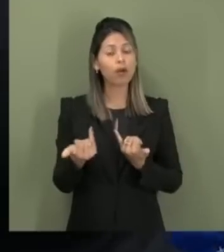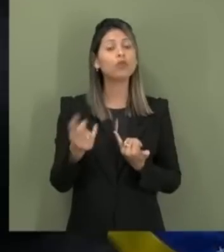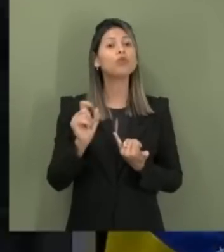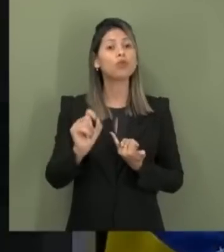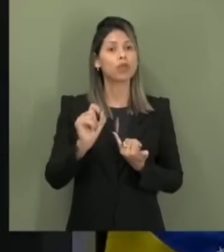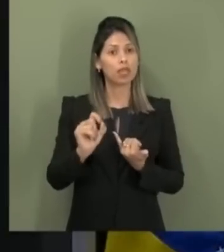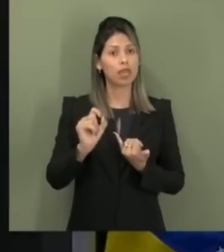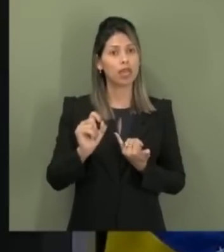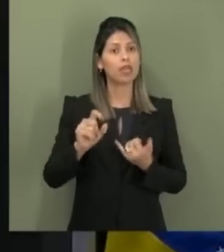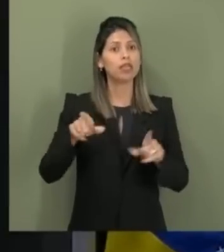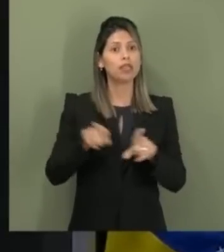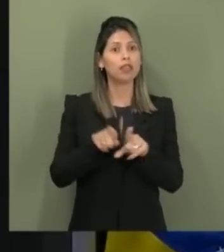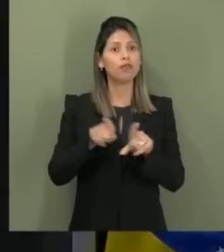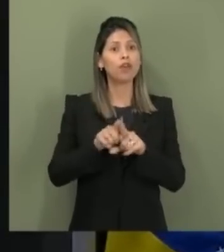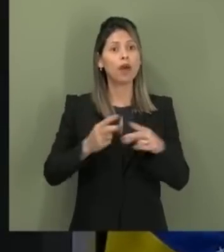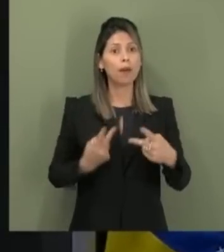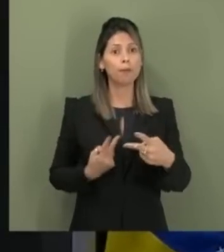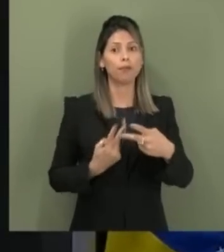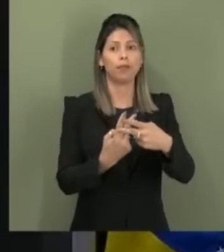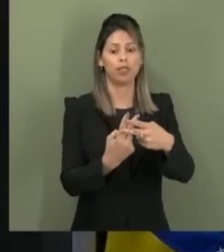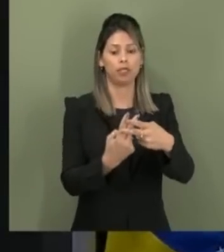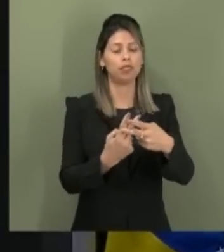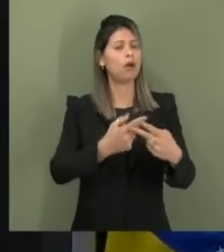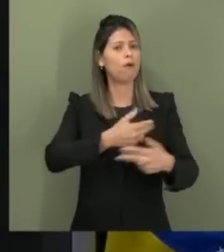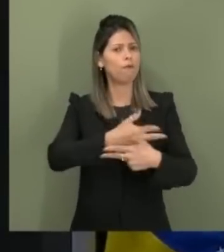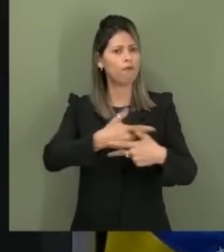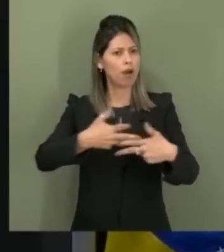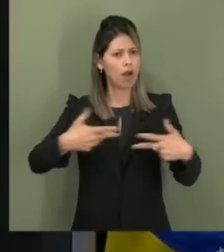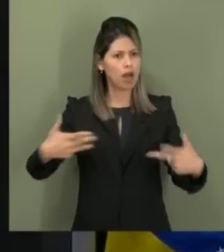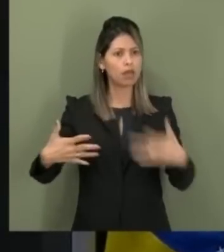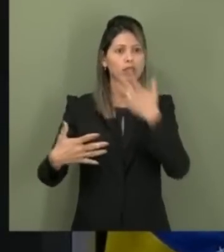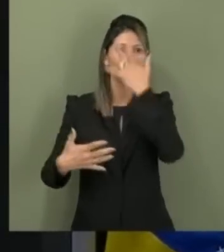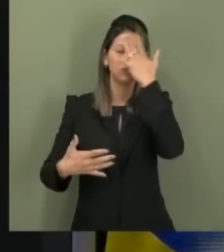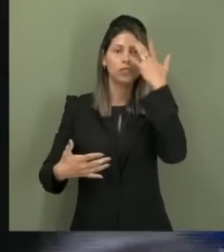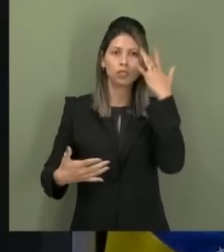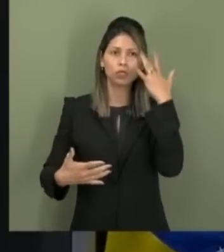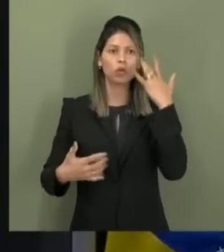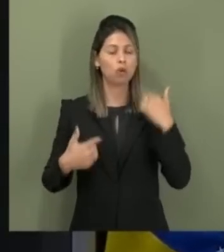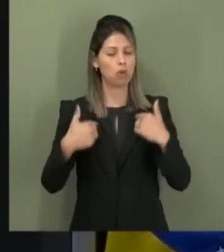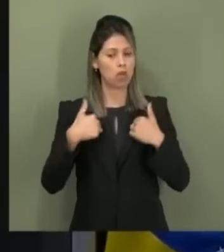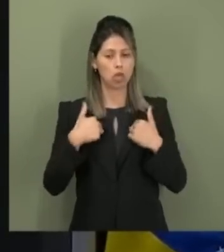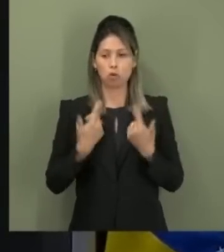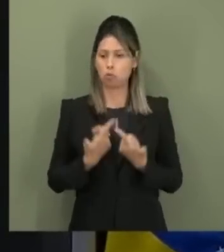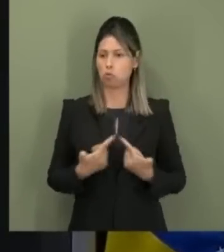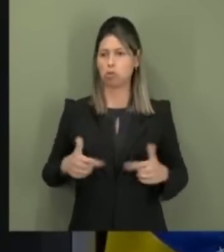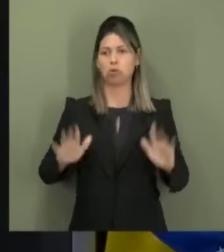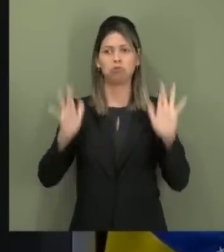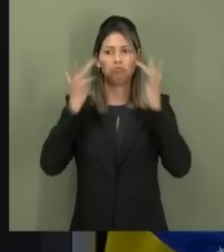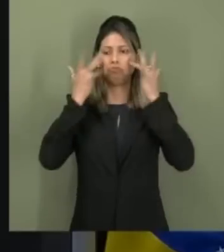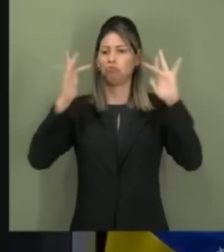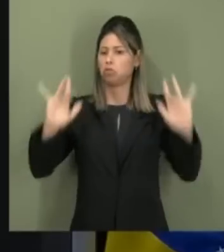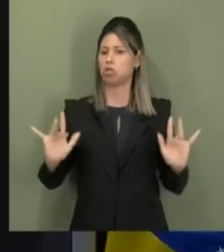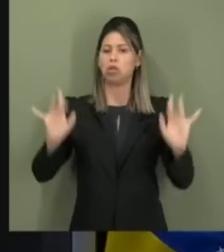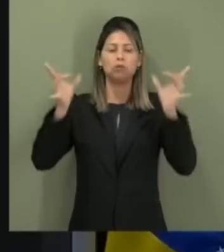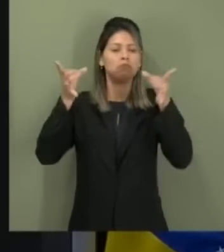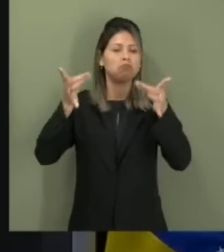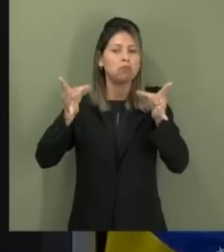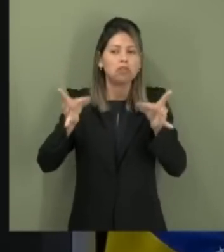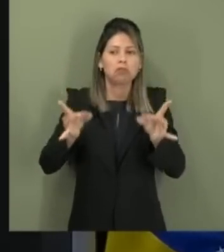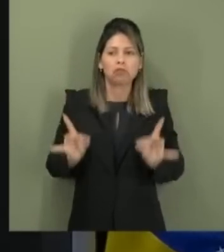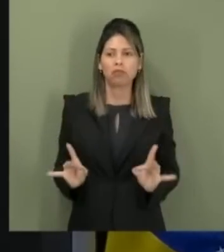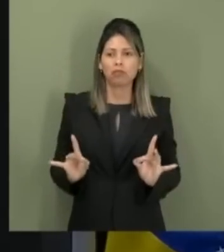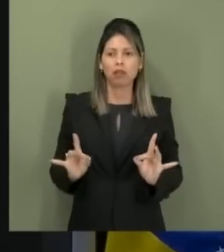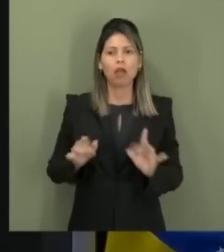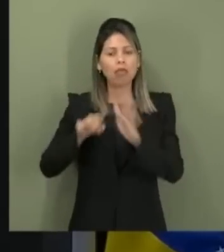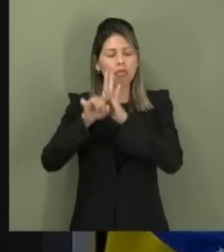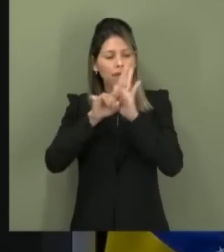prisão de vários desses indivíduos. Não tenho, evidentemente, o detalhamento da investigação, mas o que